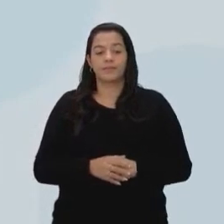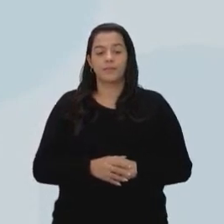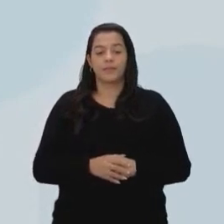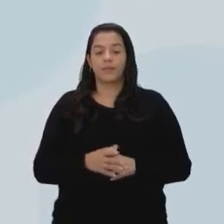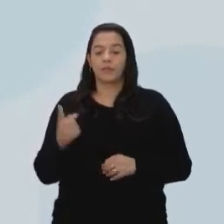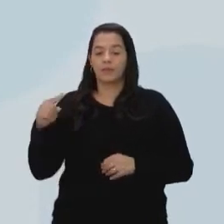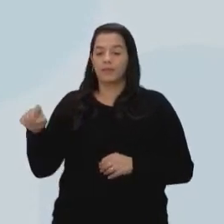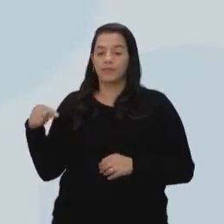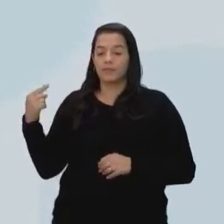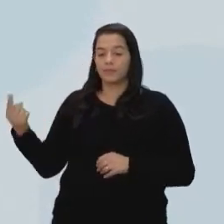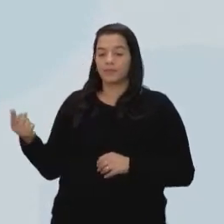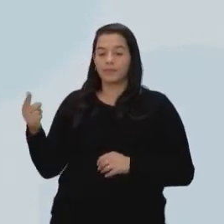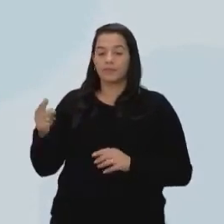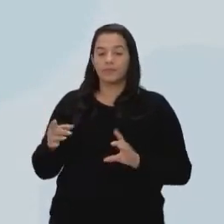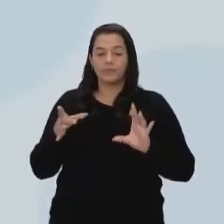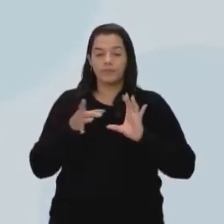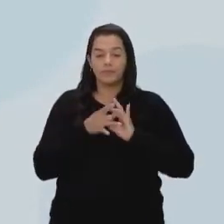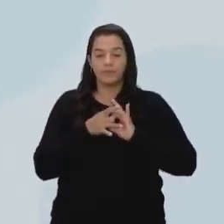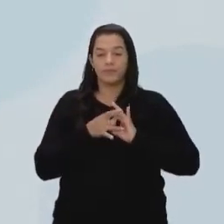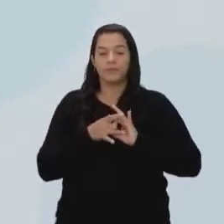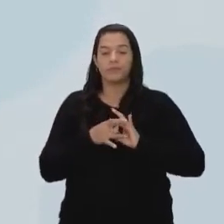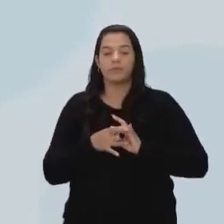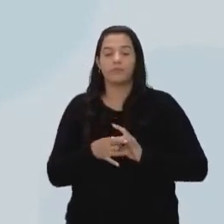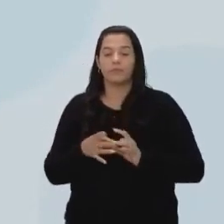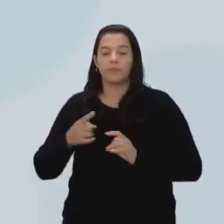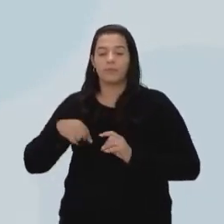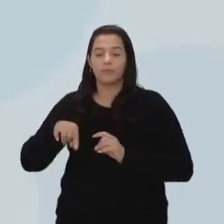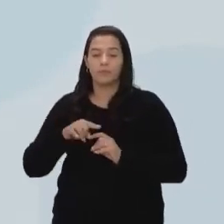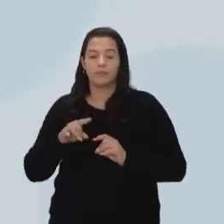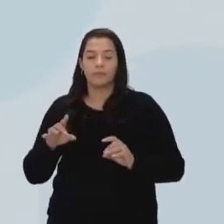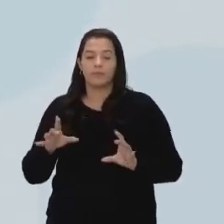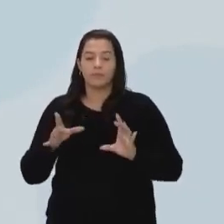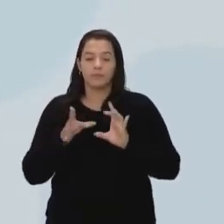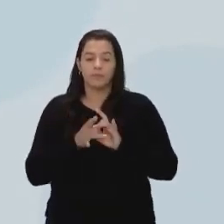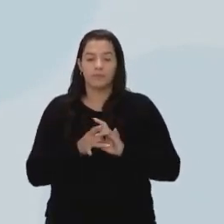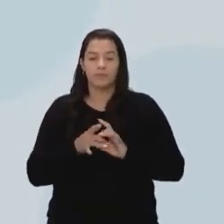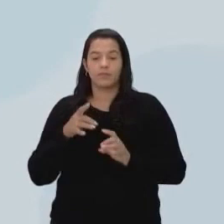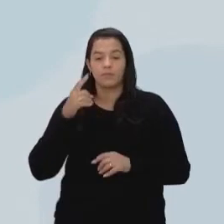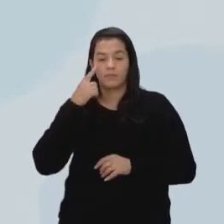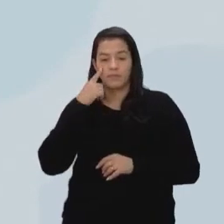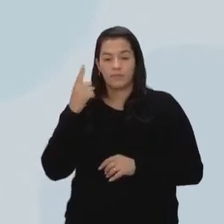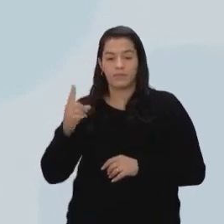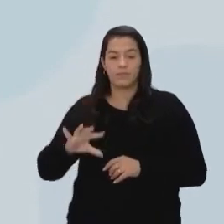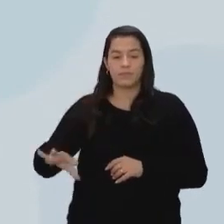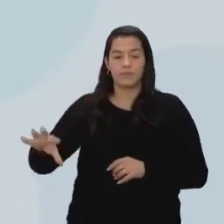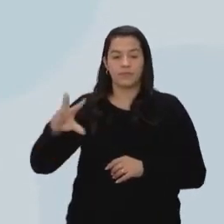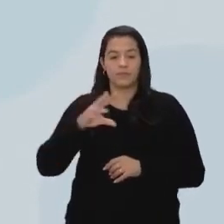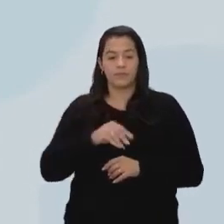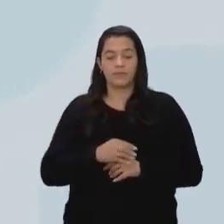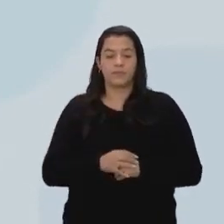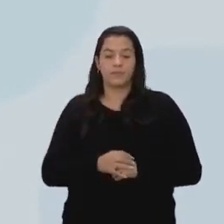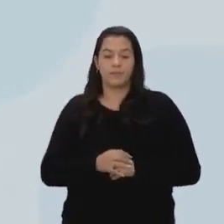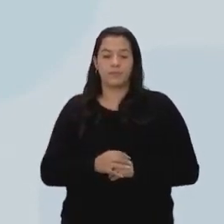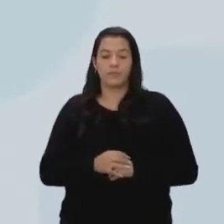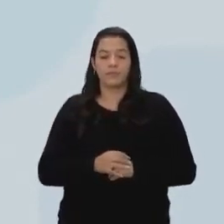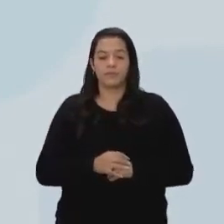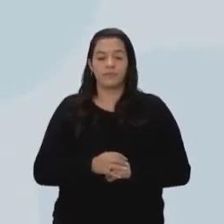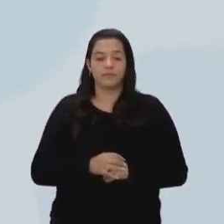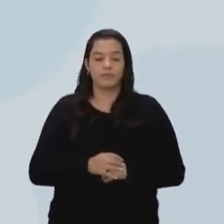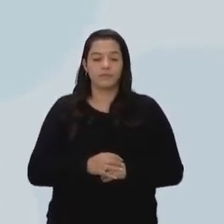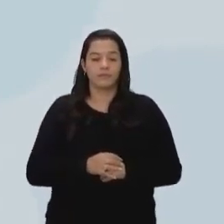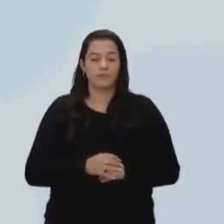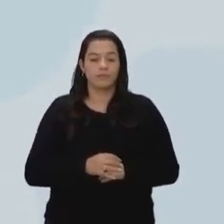representado aqui. Esse par de elétron representado aqui. Esse par de elétron representado